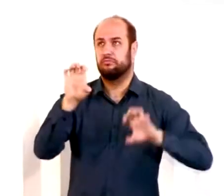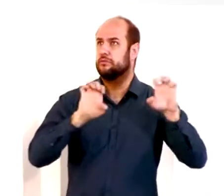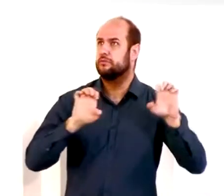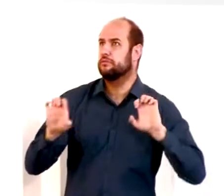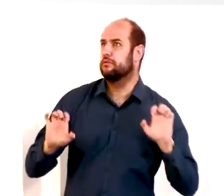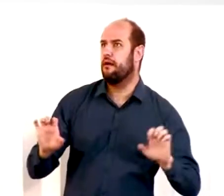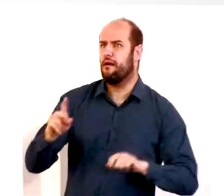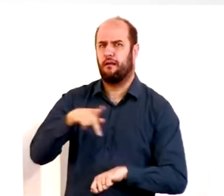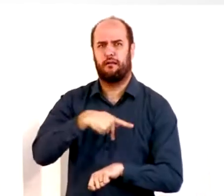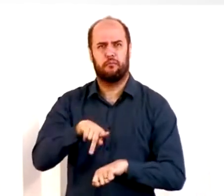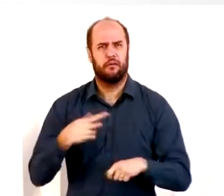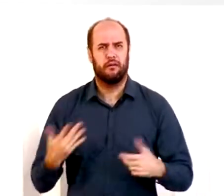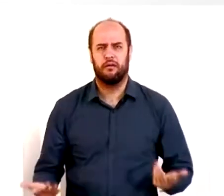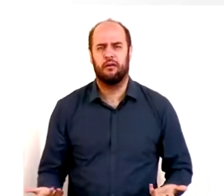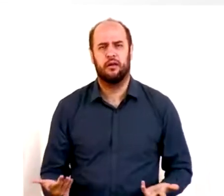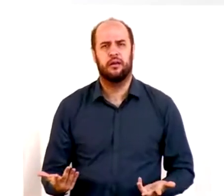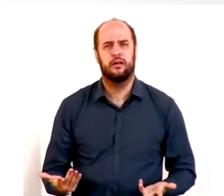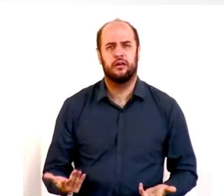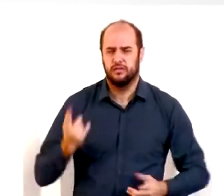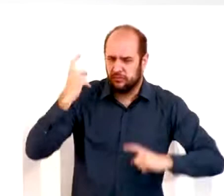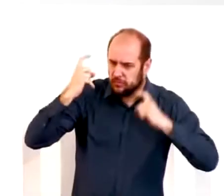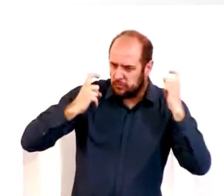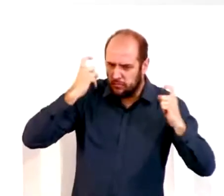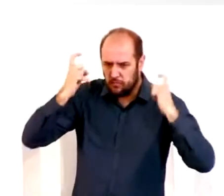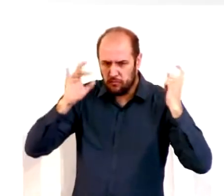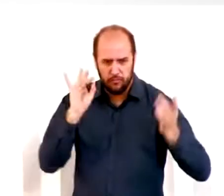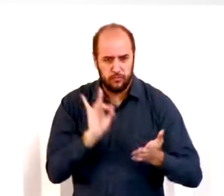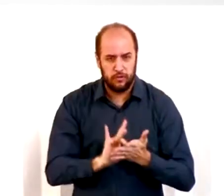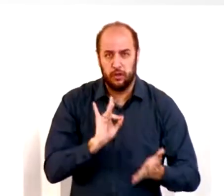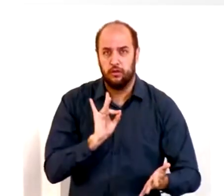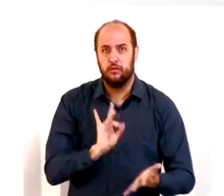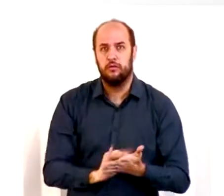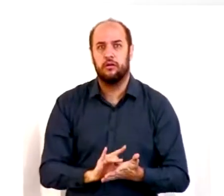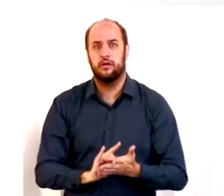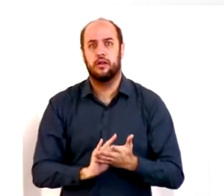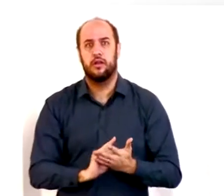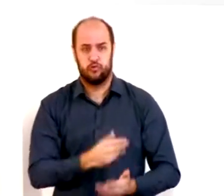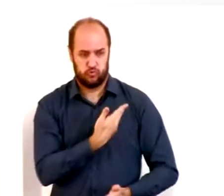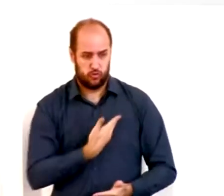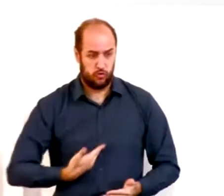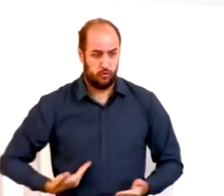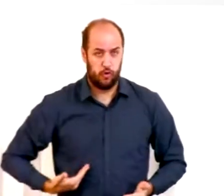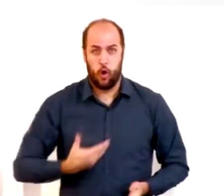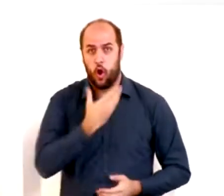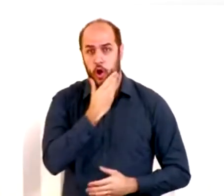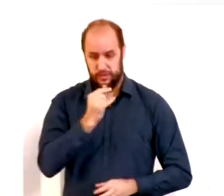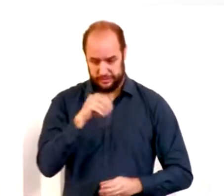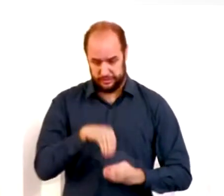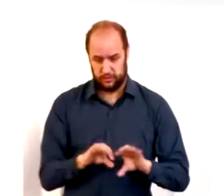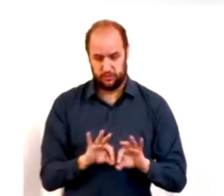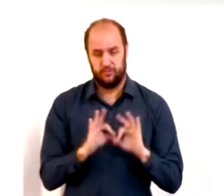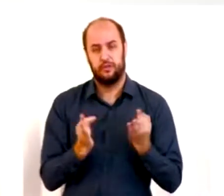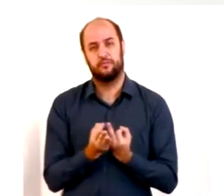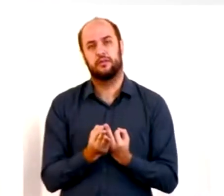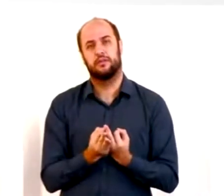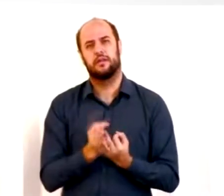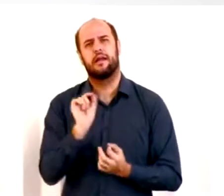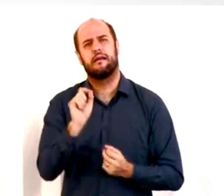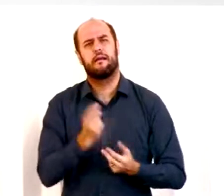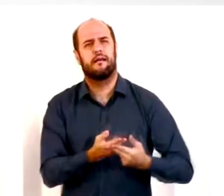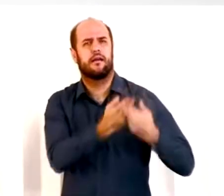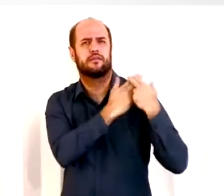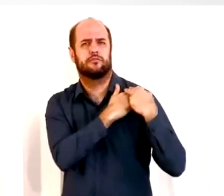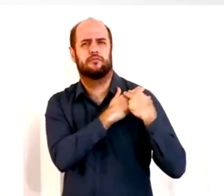quando governa um país, ele se importa o que é que o governador da casa faz. Primeiro de tudo, como José